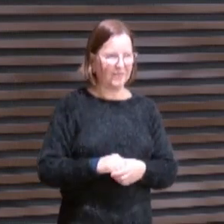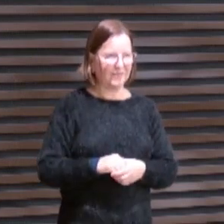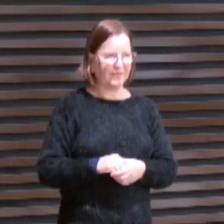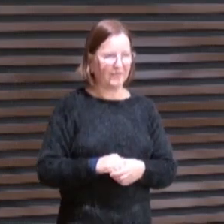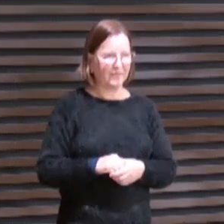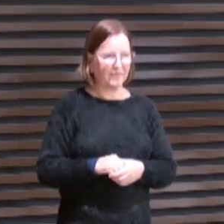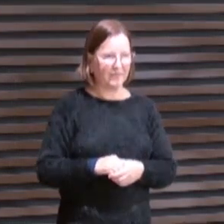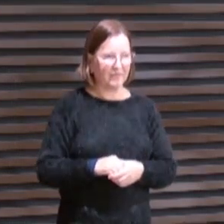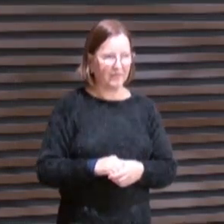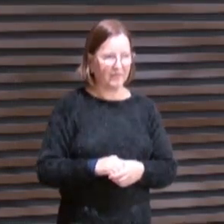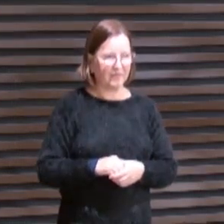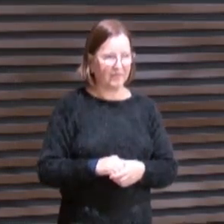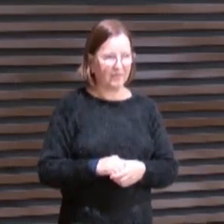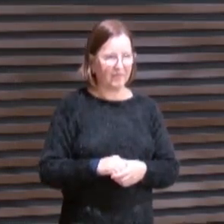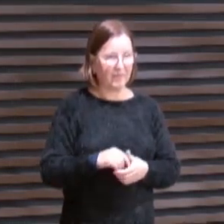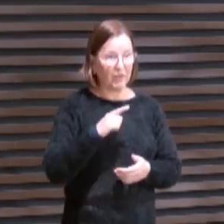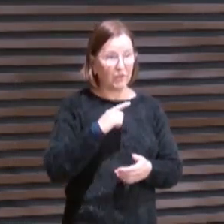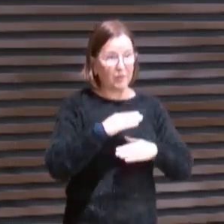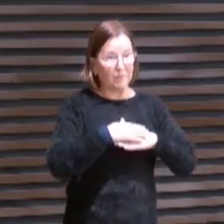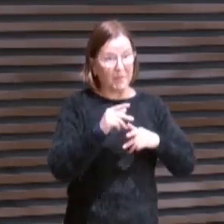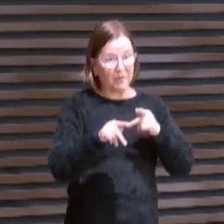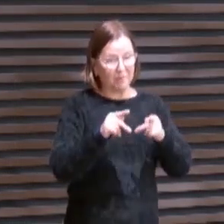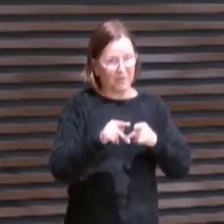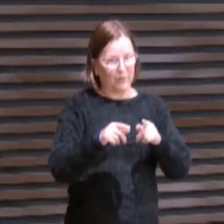Tinha mais gente ali.